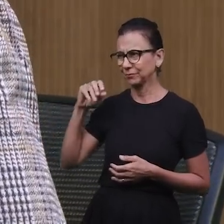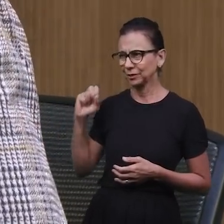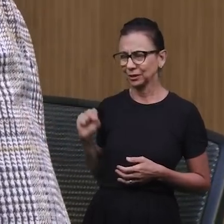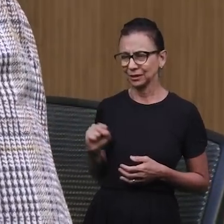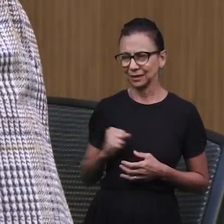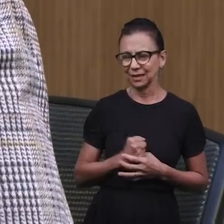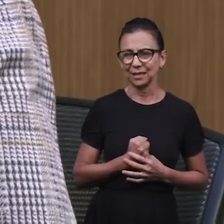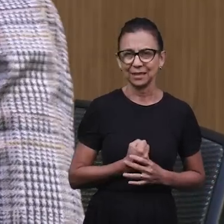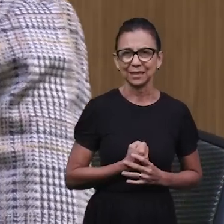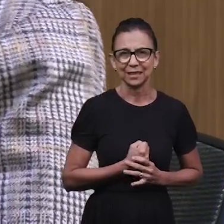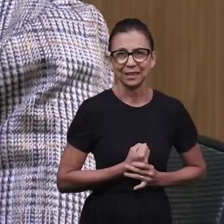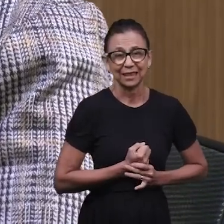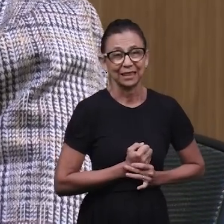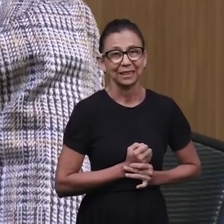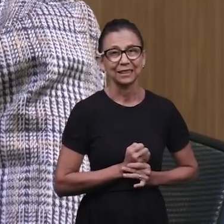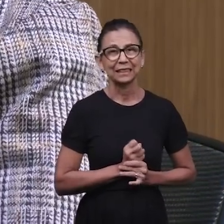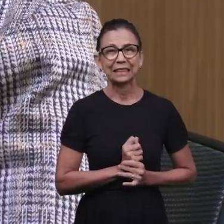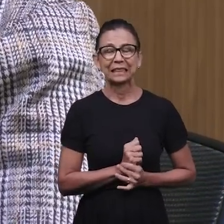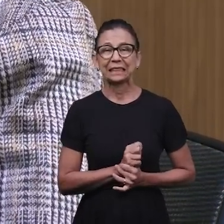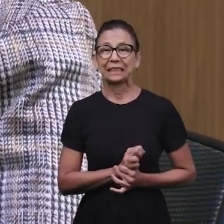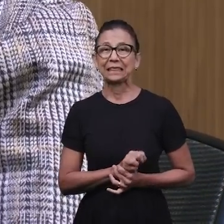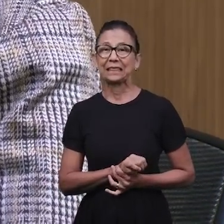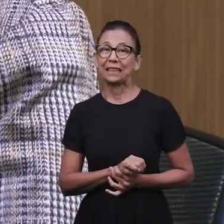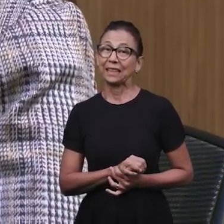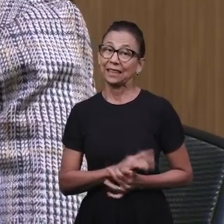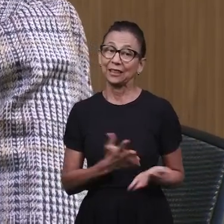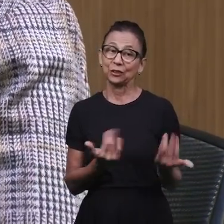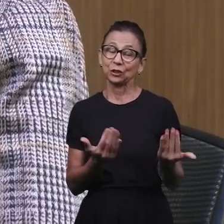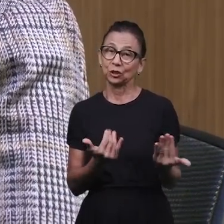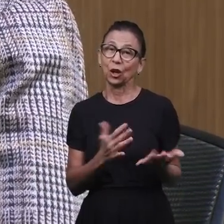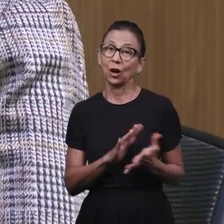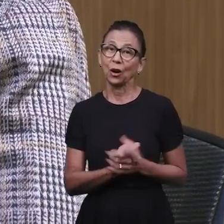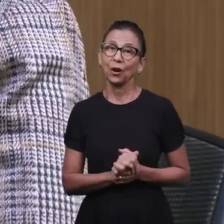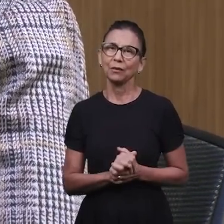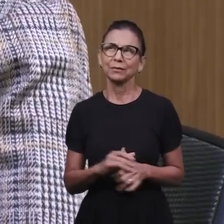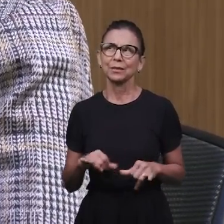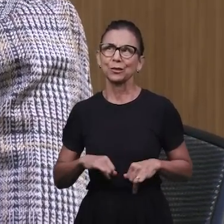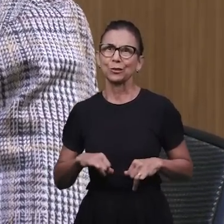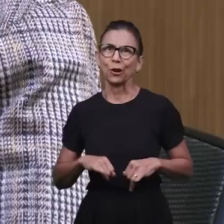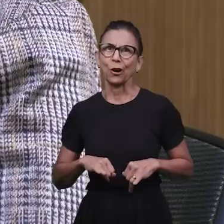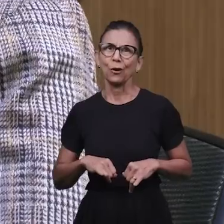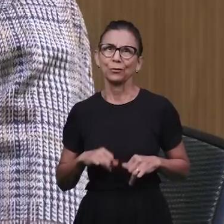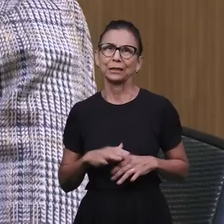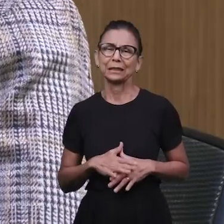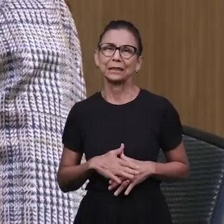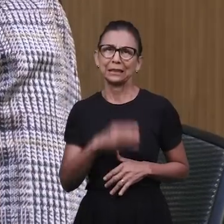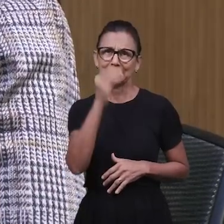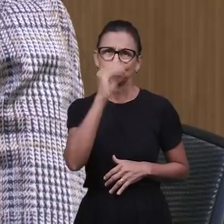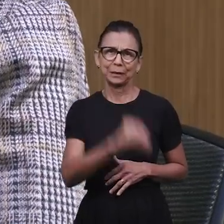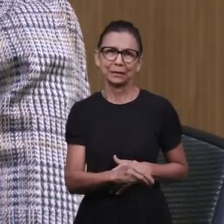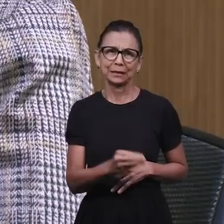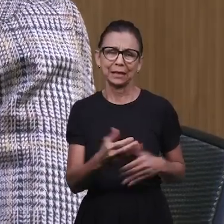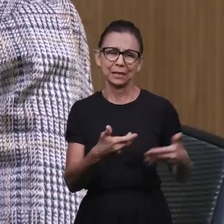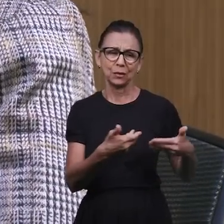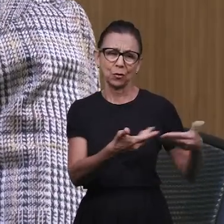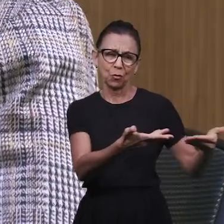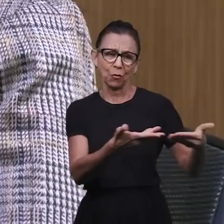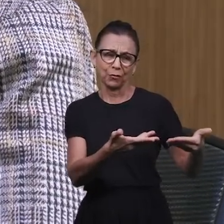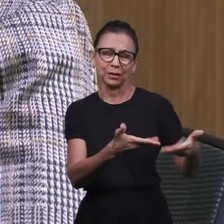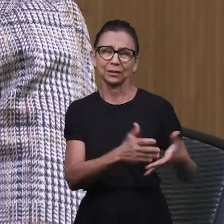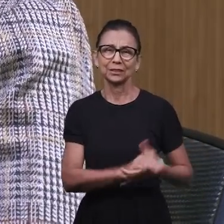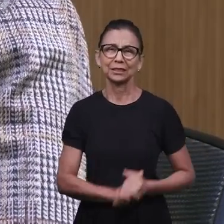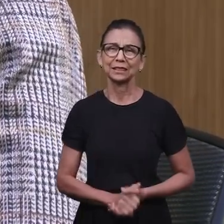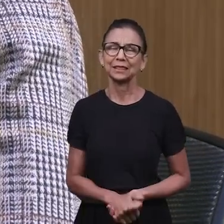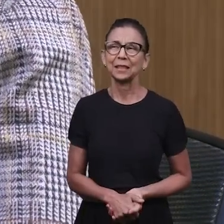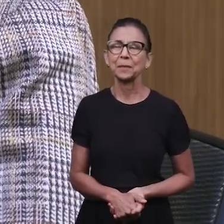esse versículo para a pessoa, porque ela estava me perturbando. Vamos, e eu não quero. Mas por quê? Porque você é crente? Aí já